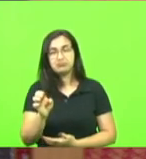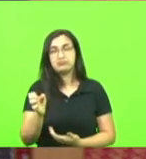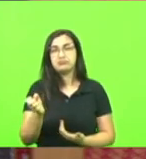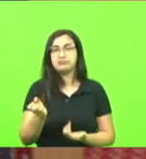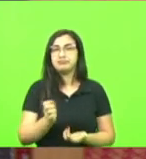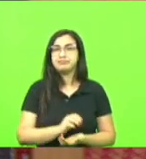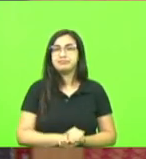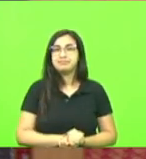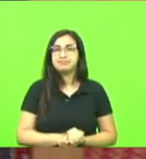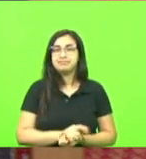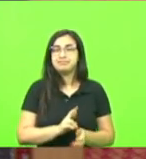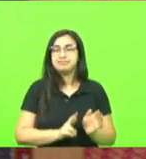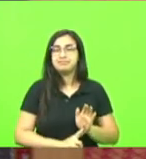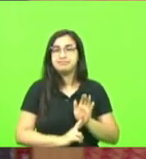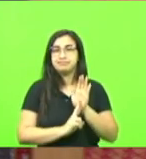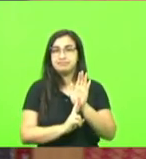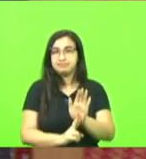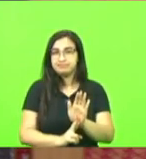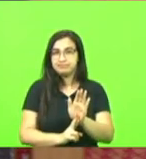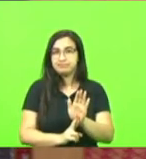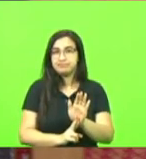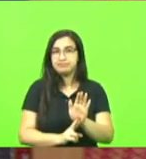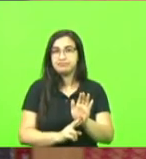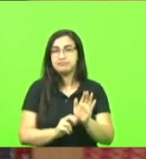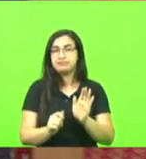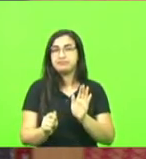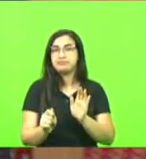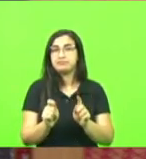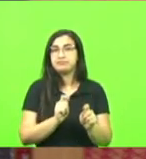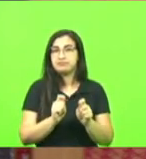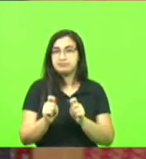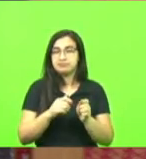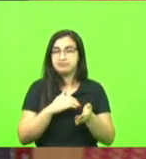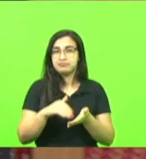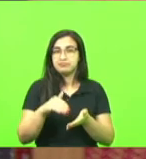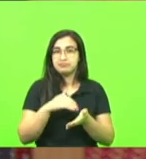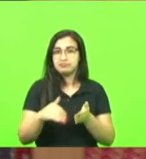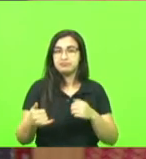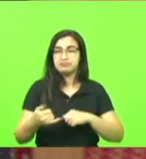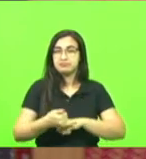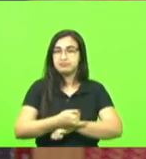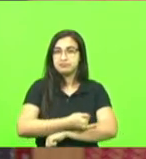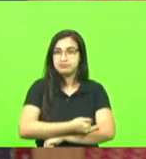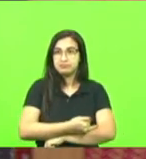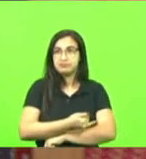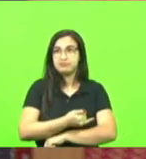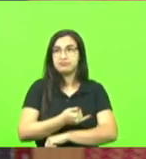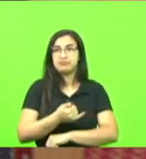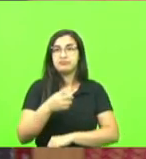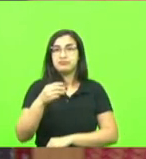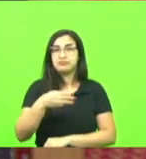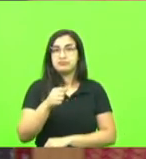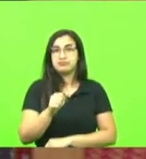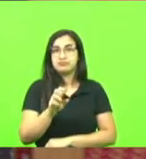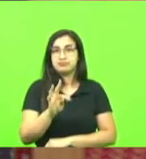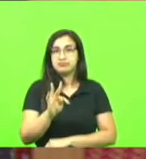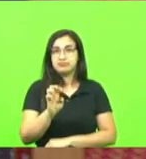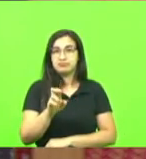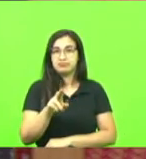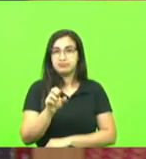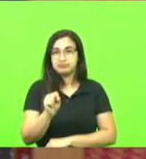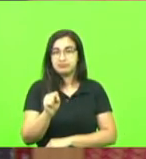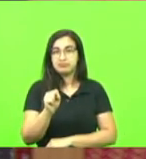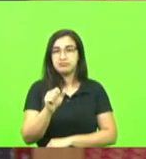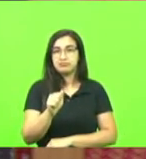os representantes ali das associações da Secretaria de Infraestrutura, o Matheus, o Arthur e o